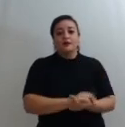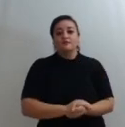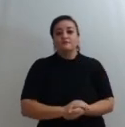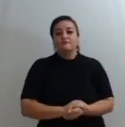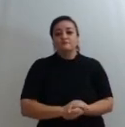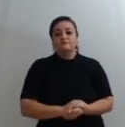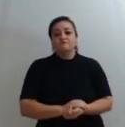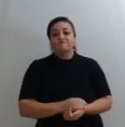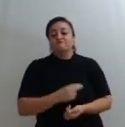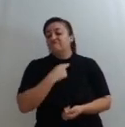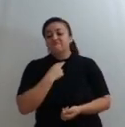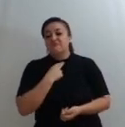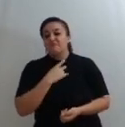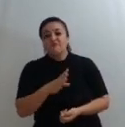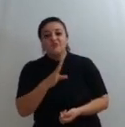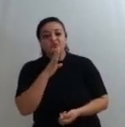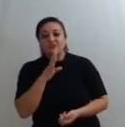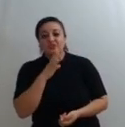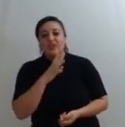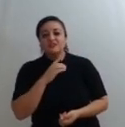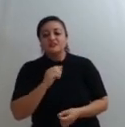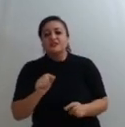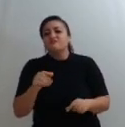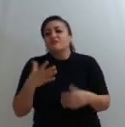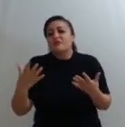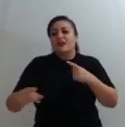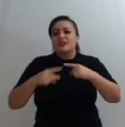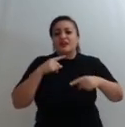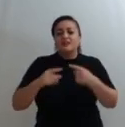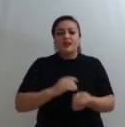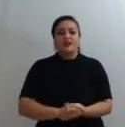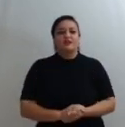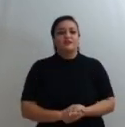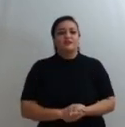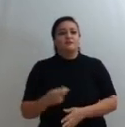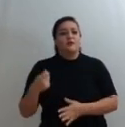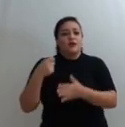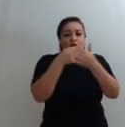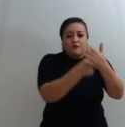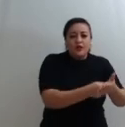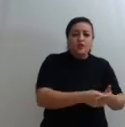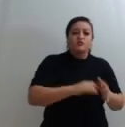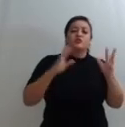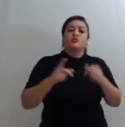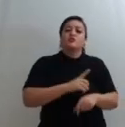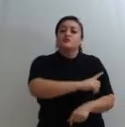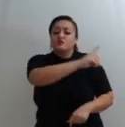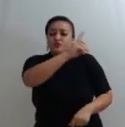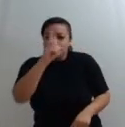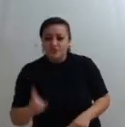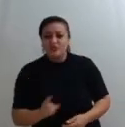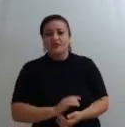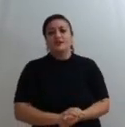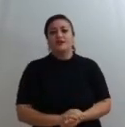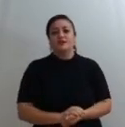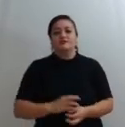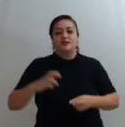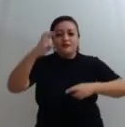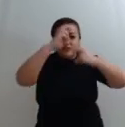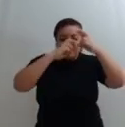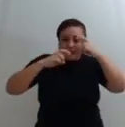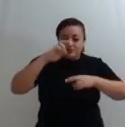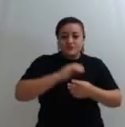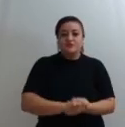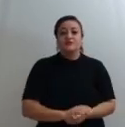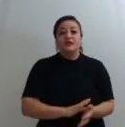sequer a saber do que se tratava. Era convocado dia após dia com intimações de procedimentos que nada haviam com